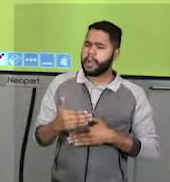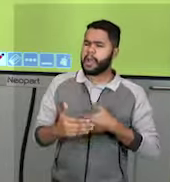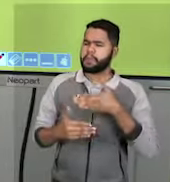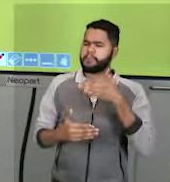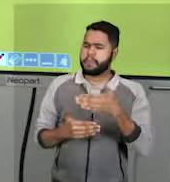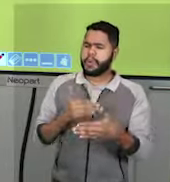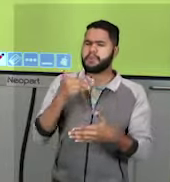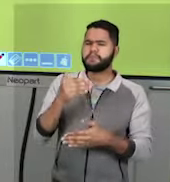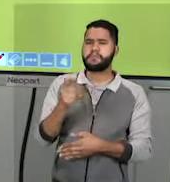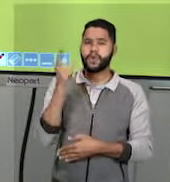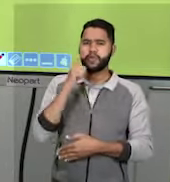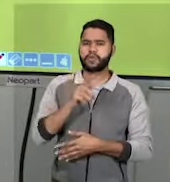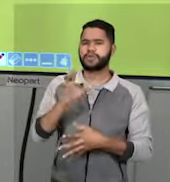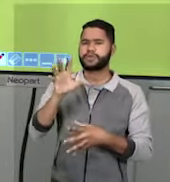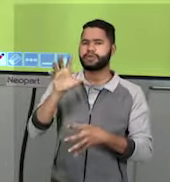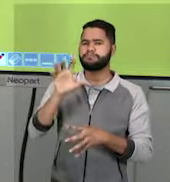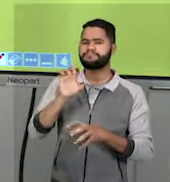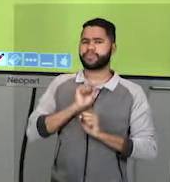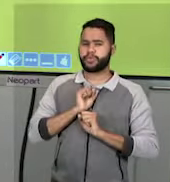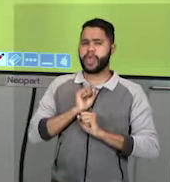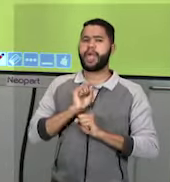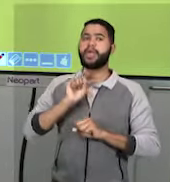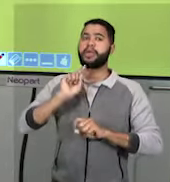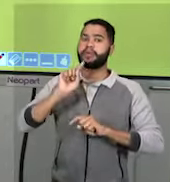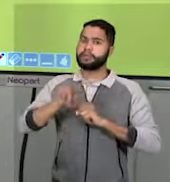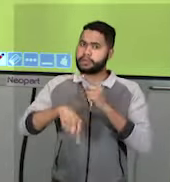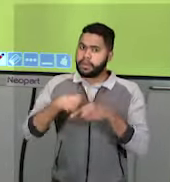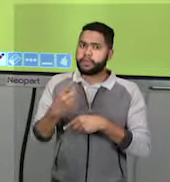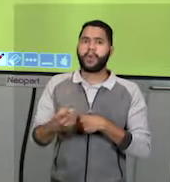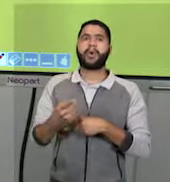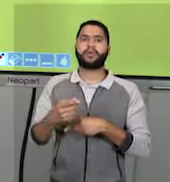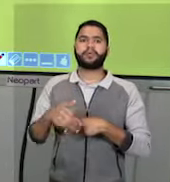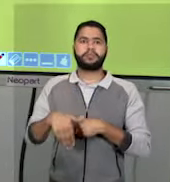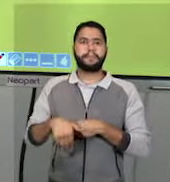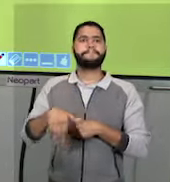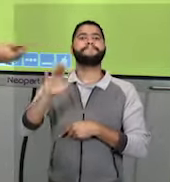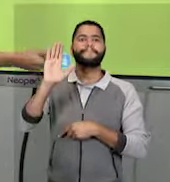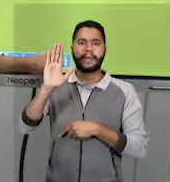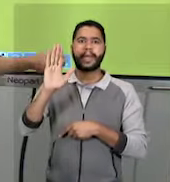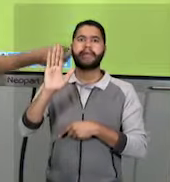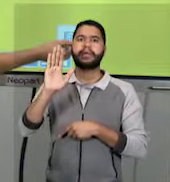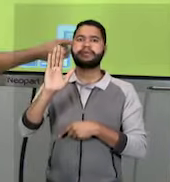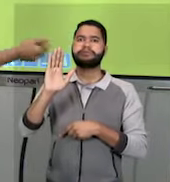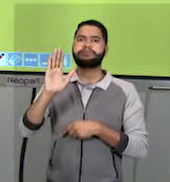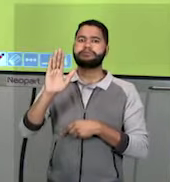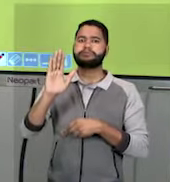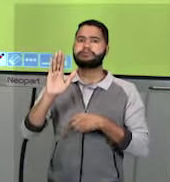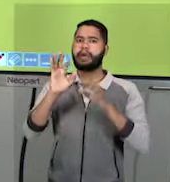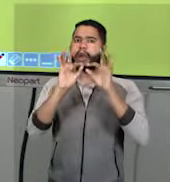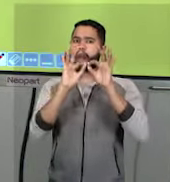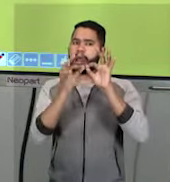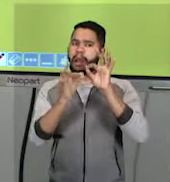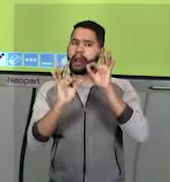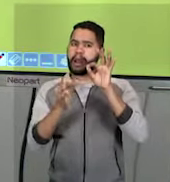bem isso aqui. Depois que você entender bem isso aqui, a gente vai para um cálculo mais elaborado, ok?